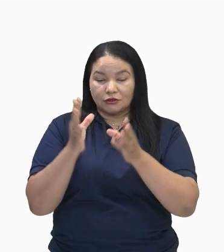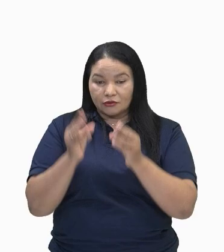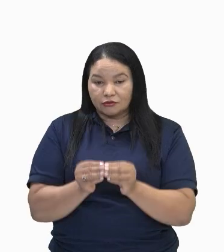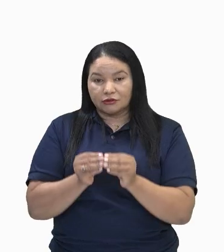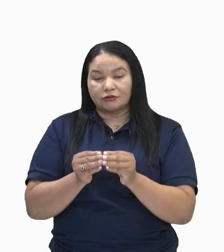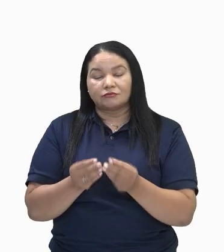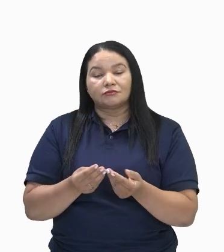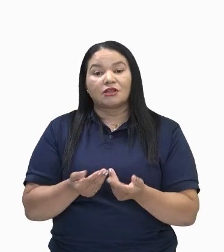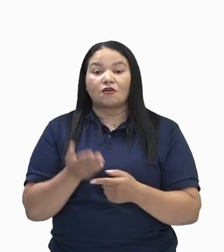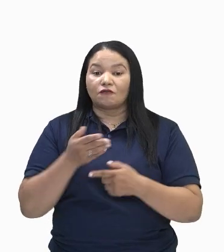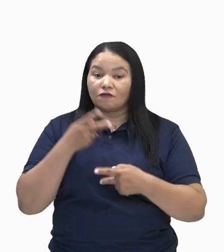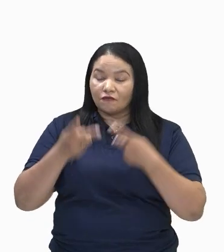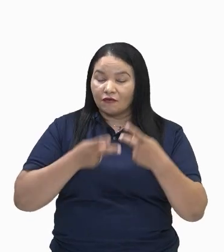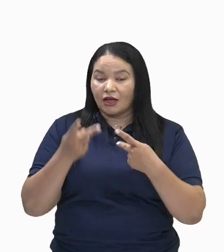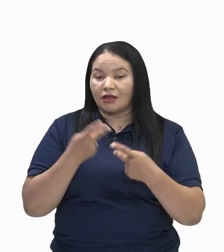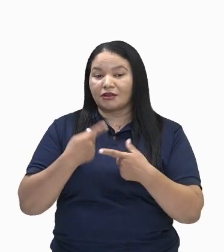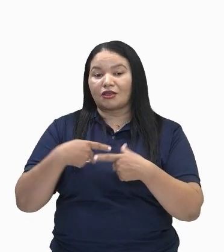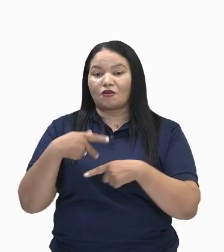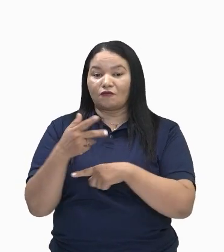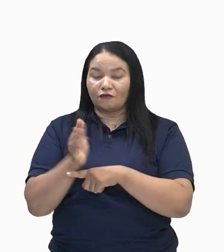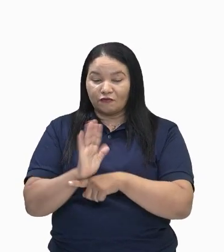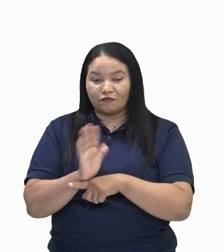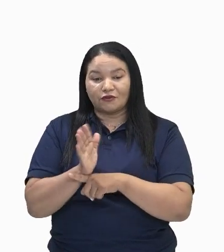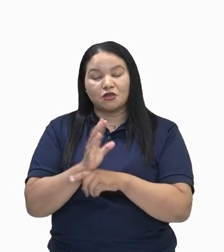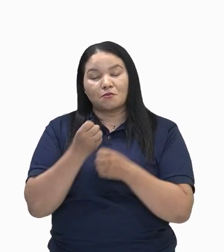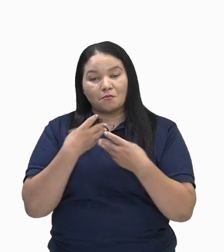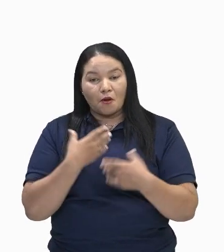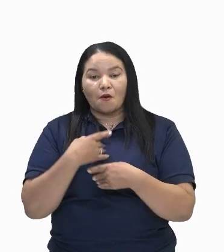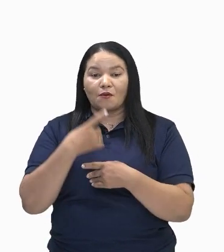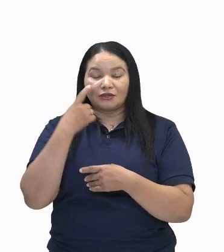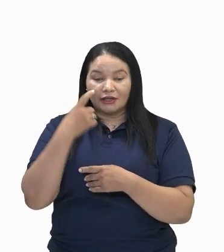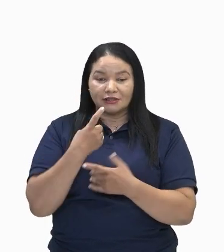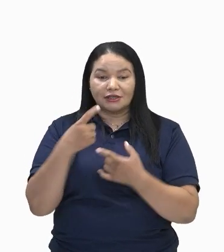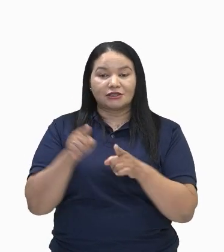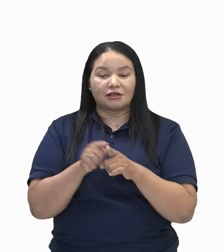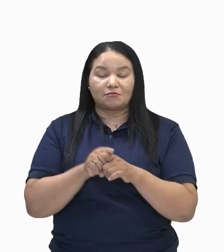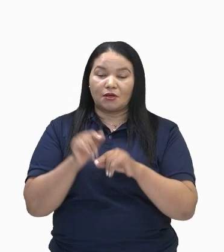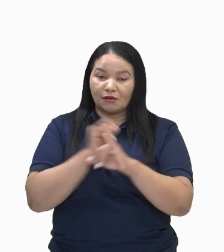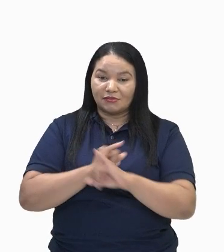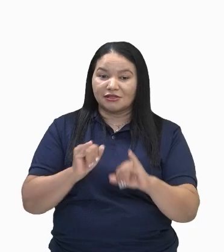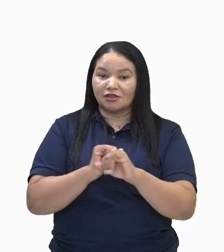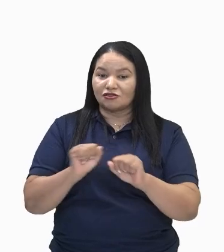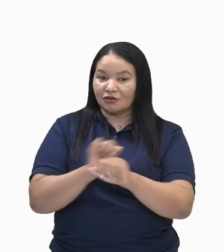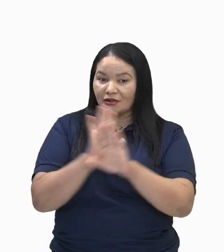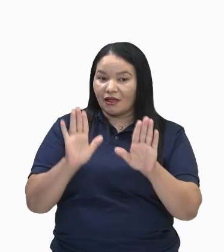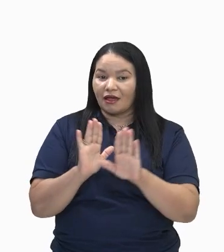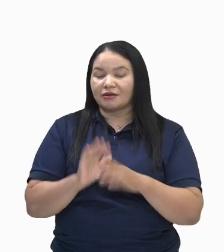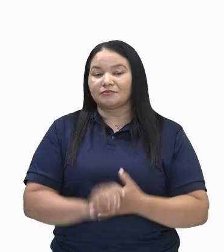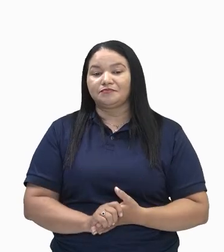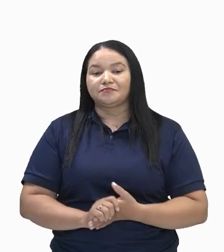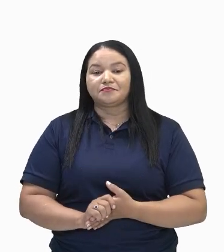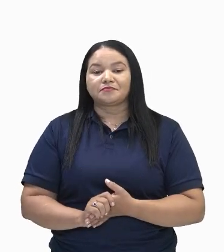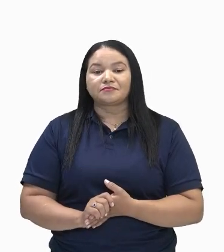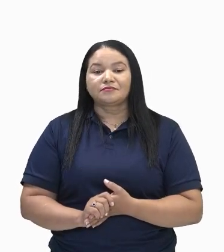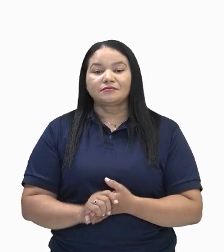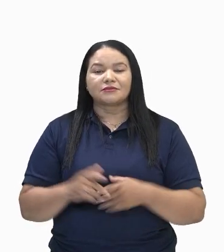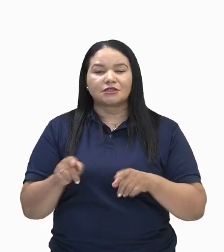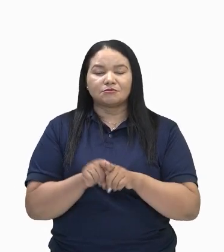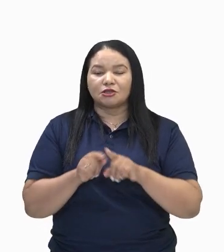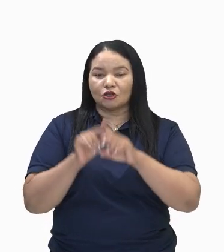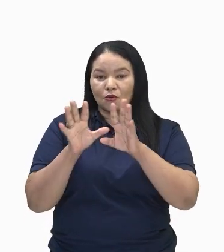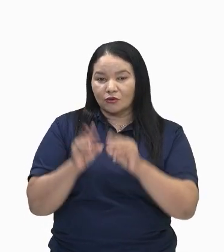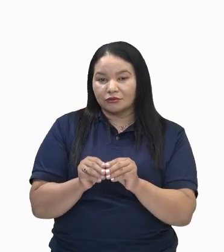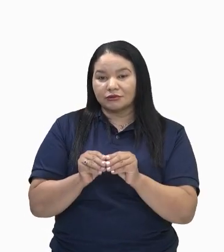vídeo positivo, muito bem feito, muito interessante, com uma mensagem clara, correto? E aí, na minha conclusão ainda, eu